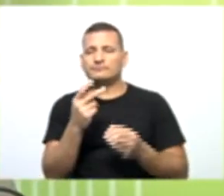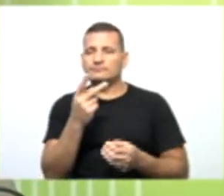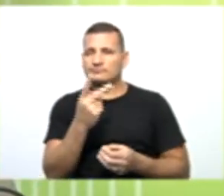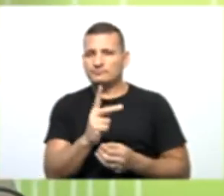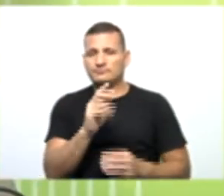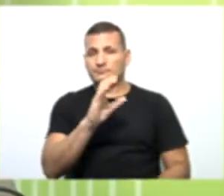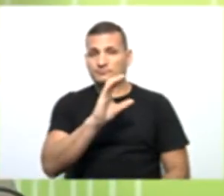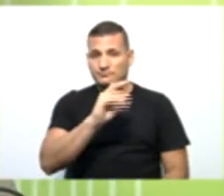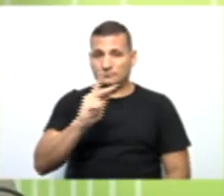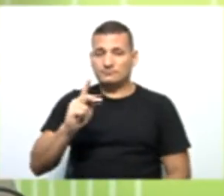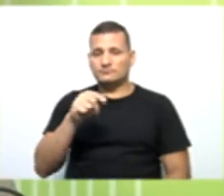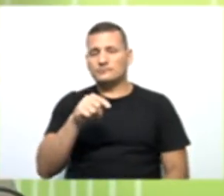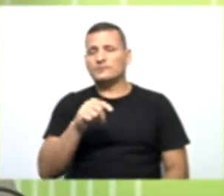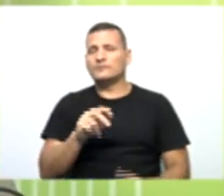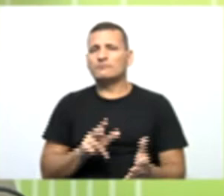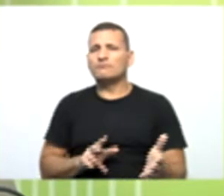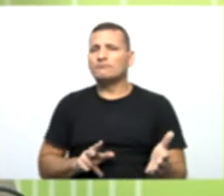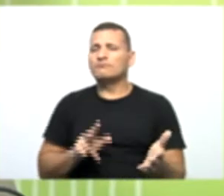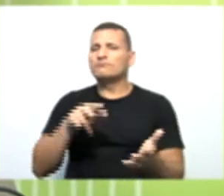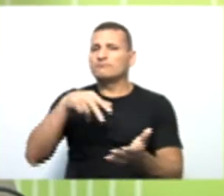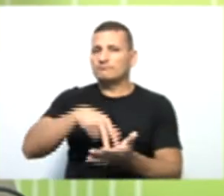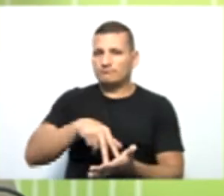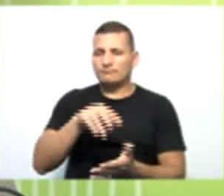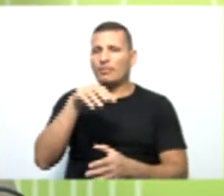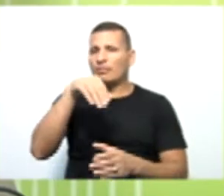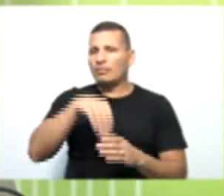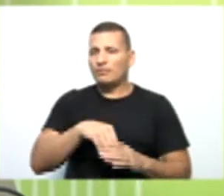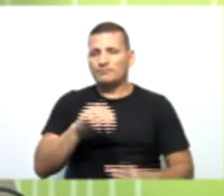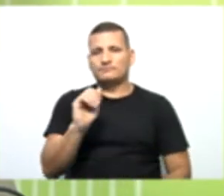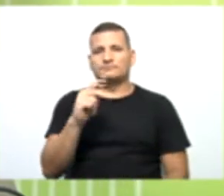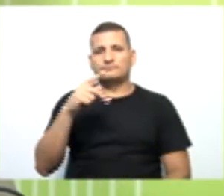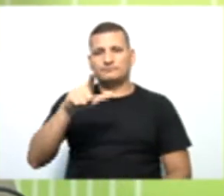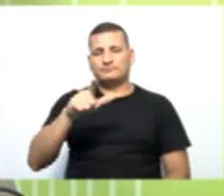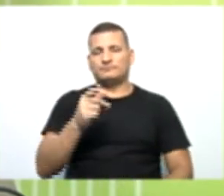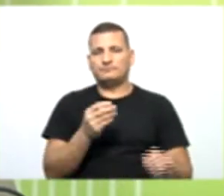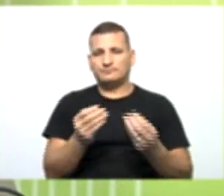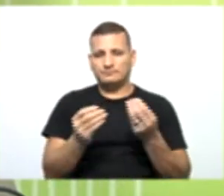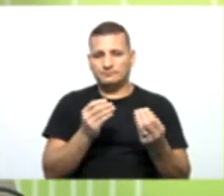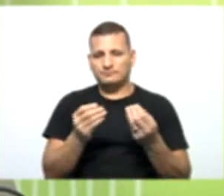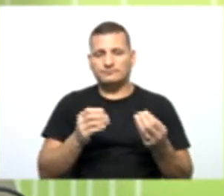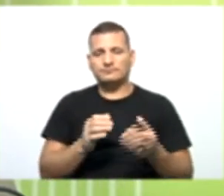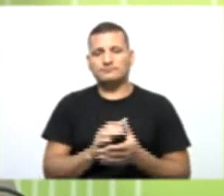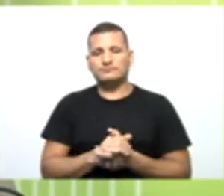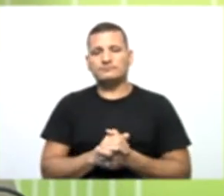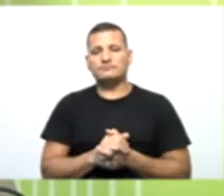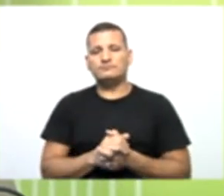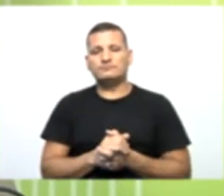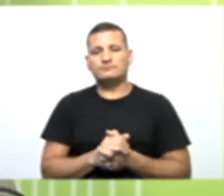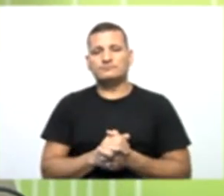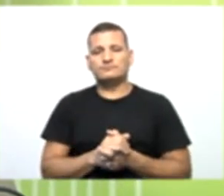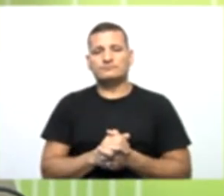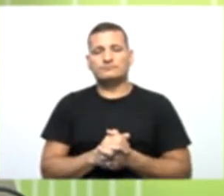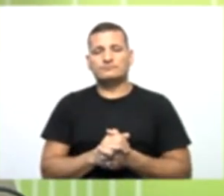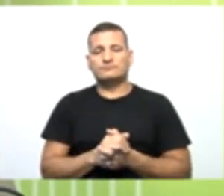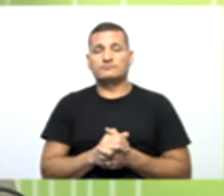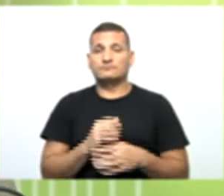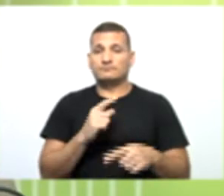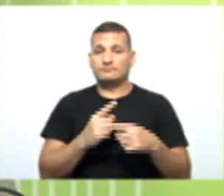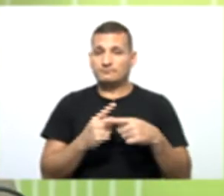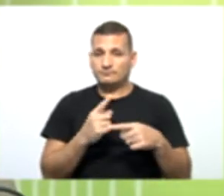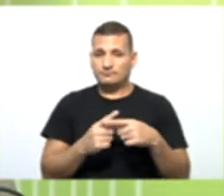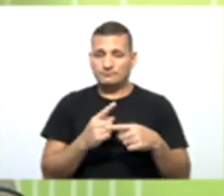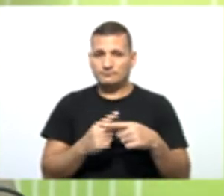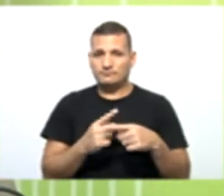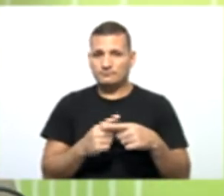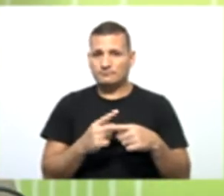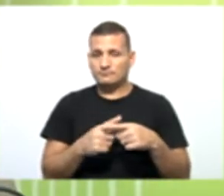cooperativa pode se posicionar dentro do arranjo produtivo local. Porque, gente, se vocês